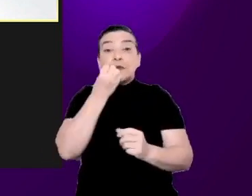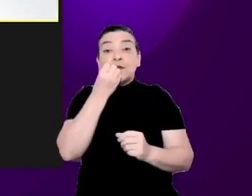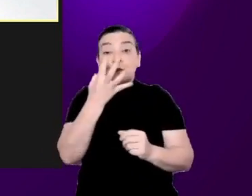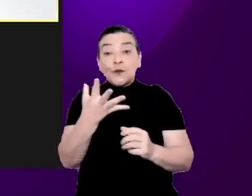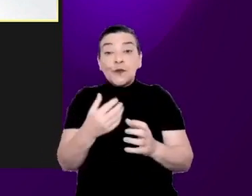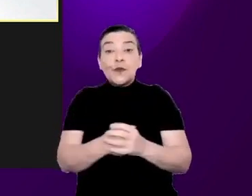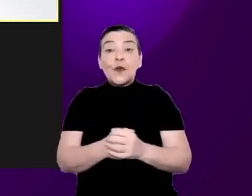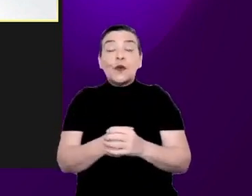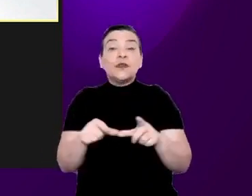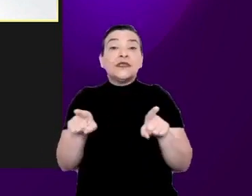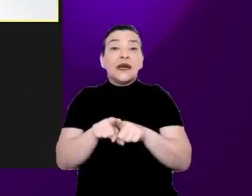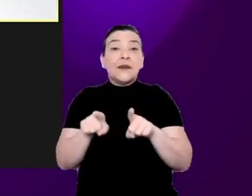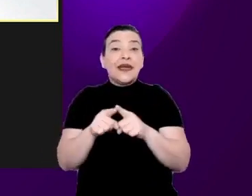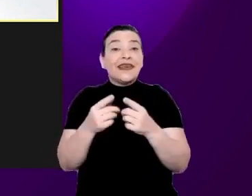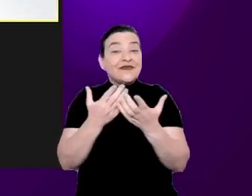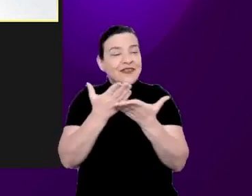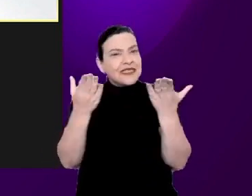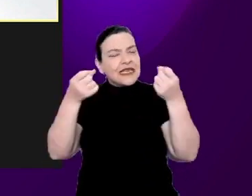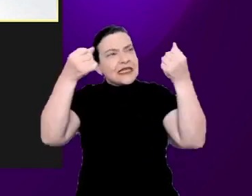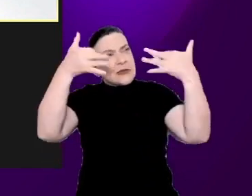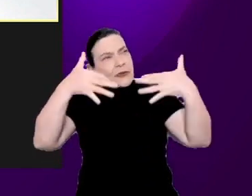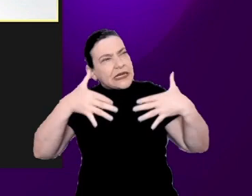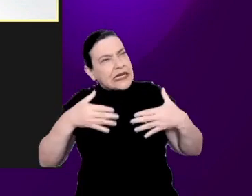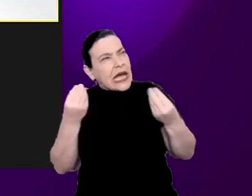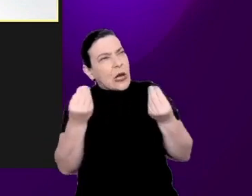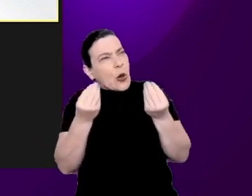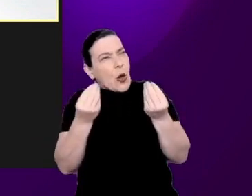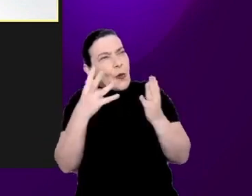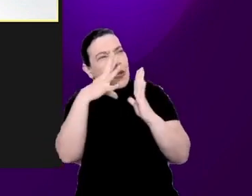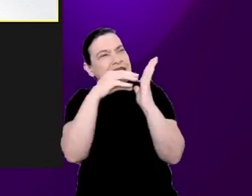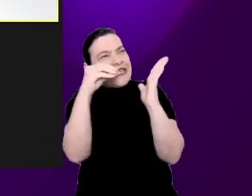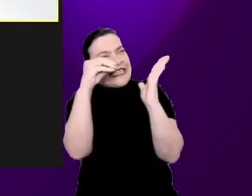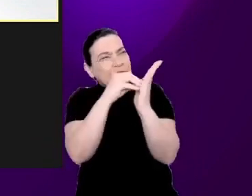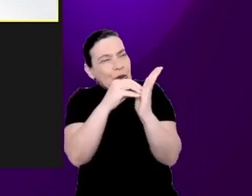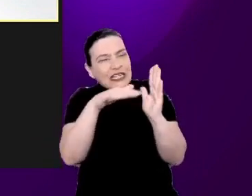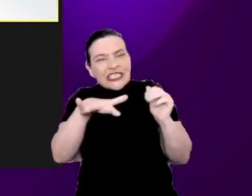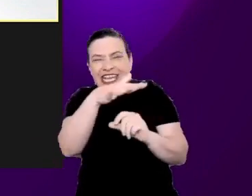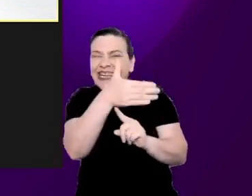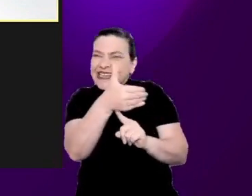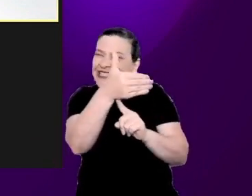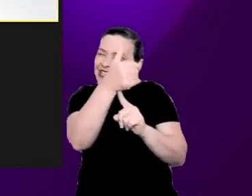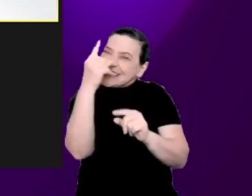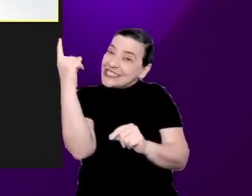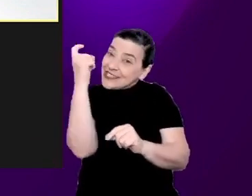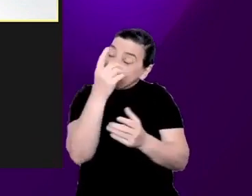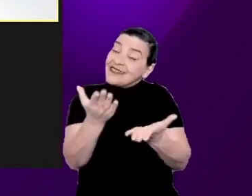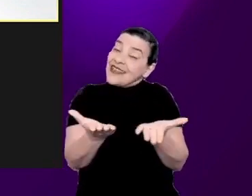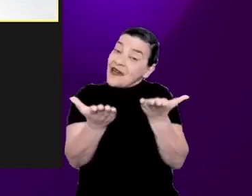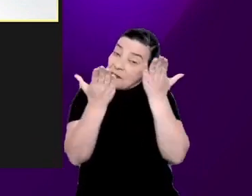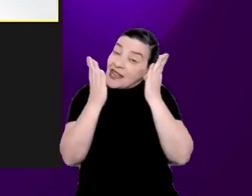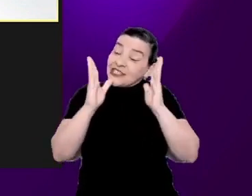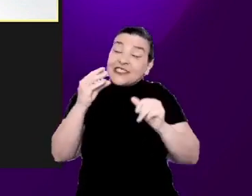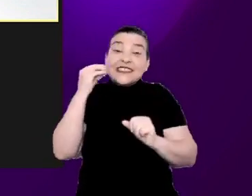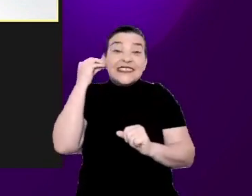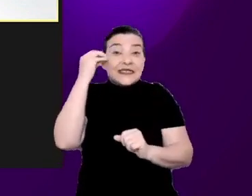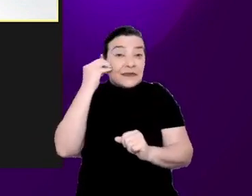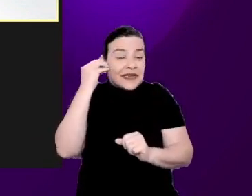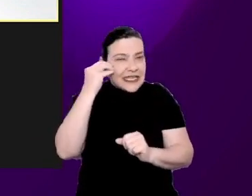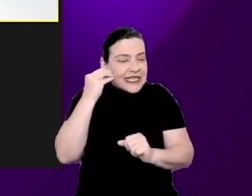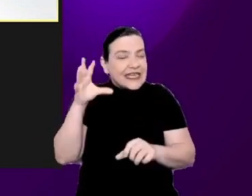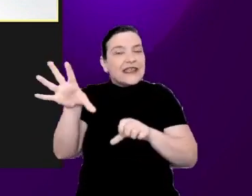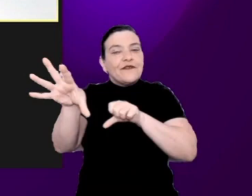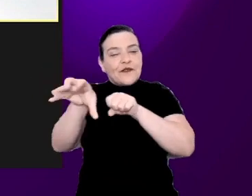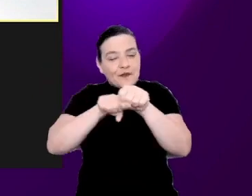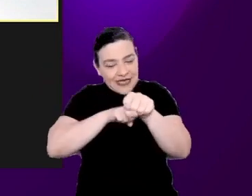você conseguir traduzir para a gente essa linguagem de TI tão difícil, né? Nada melhor do que uma pessoa que tem a experiência, que tem a